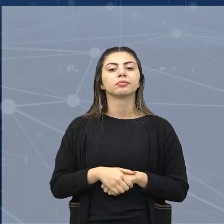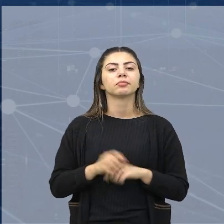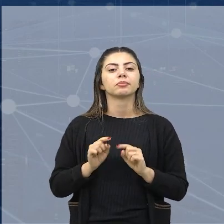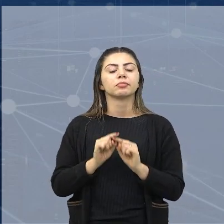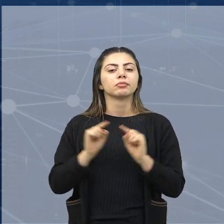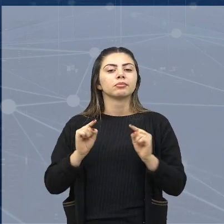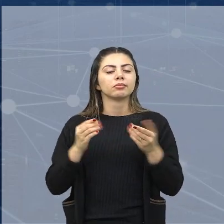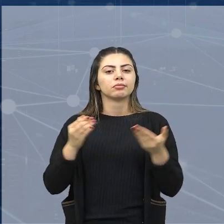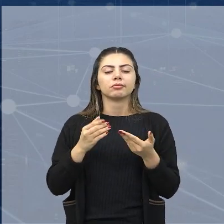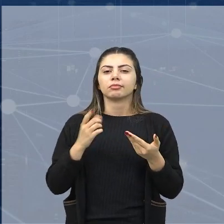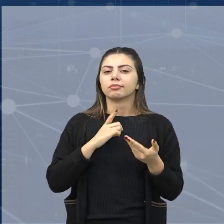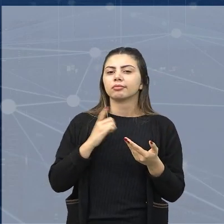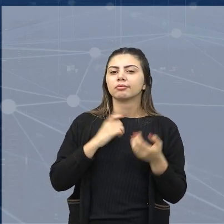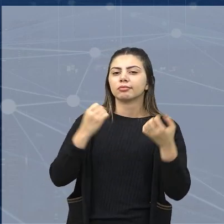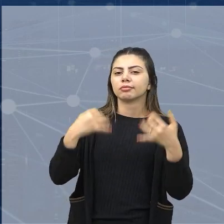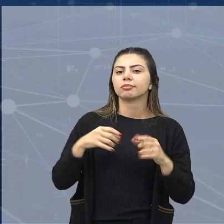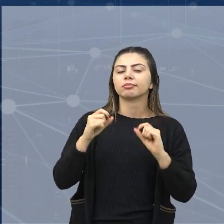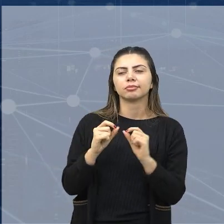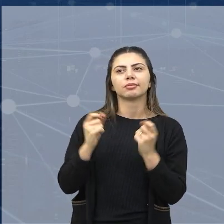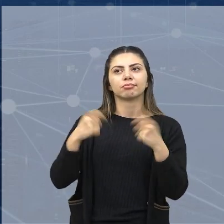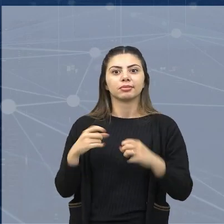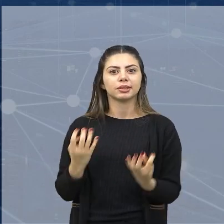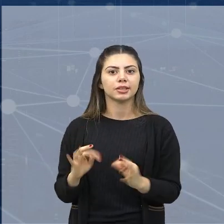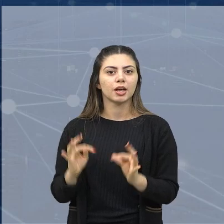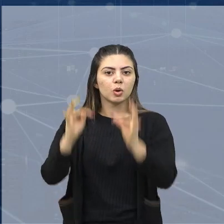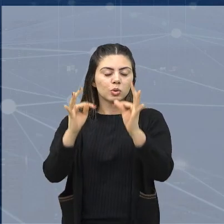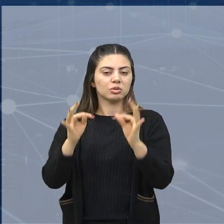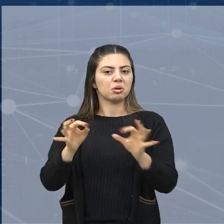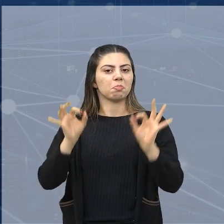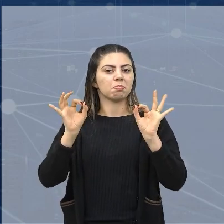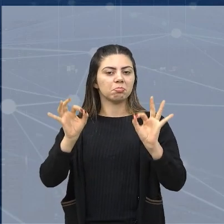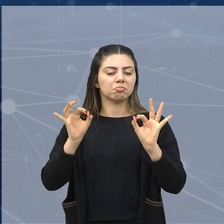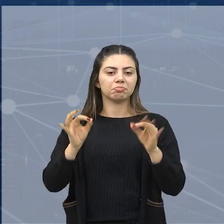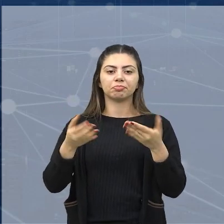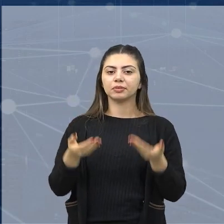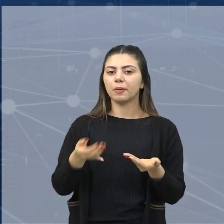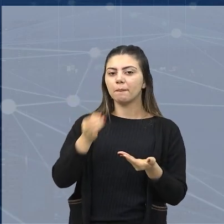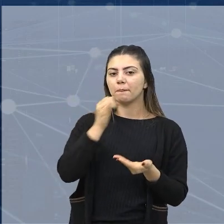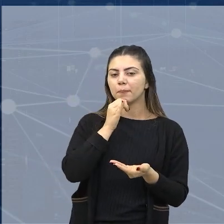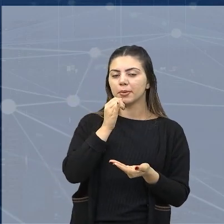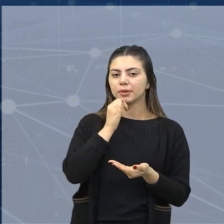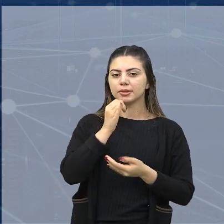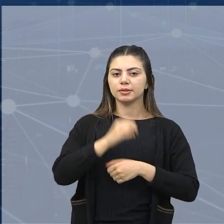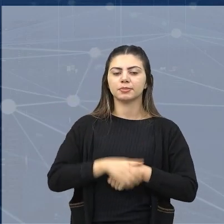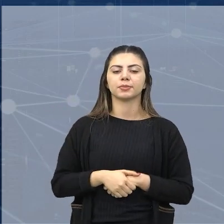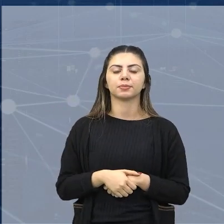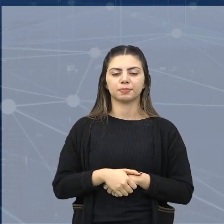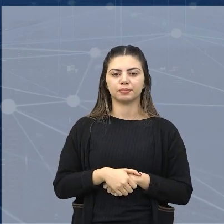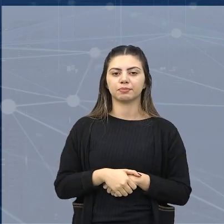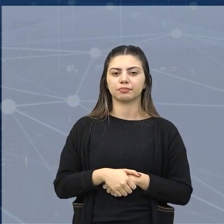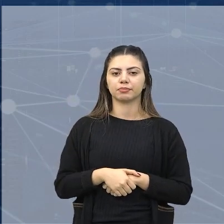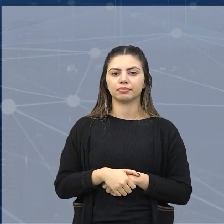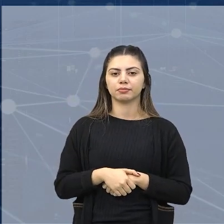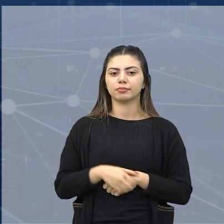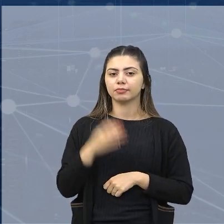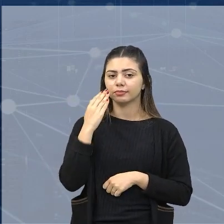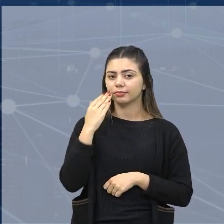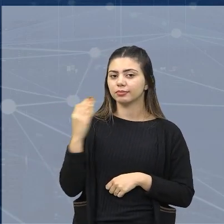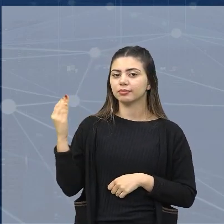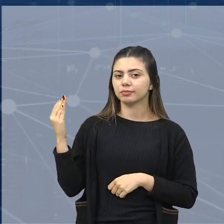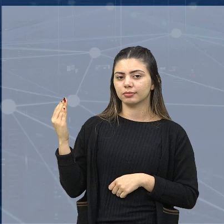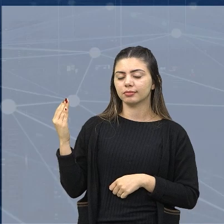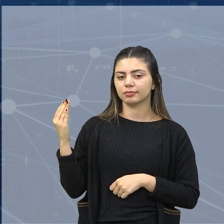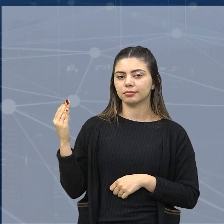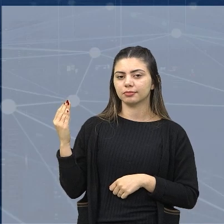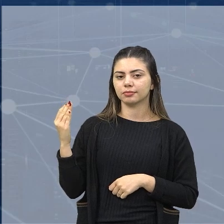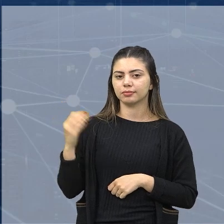algo muito mais avançado, né? Que, por exemplo, que antecipa our needs,